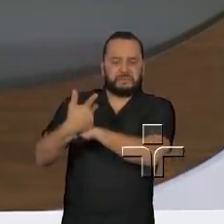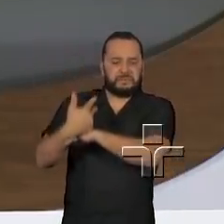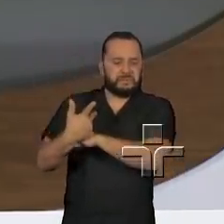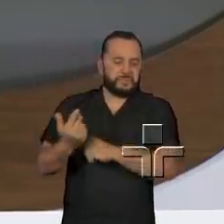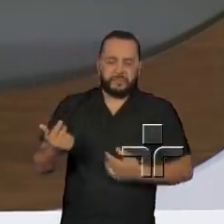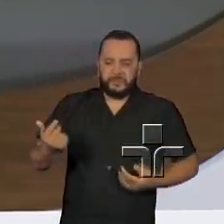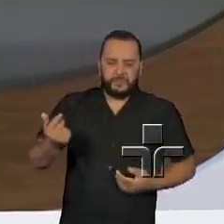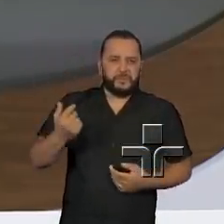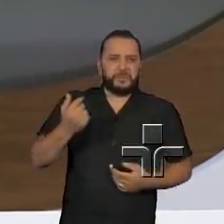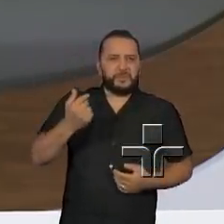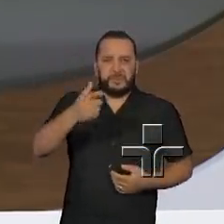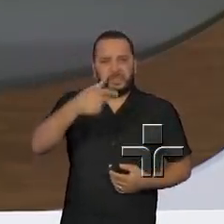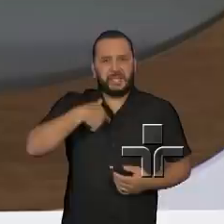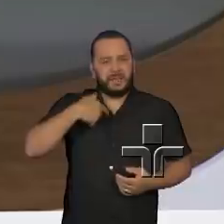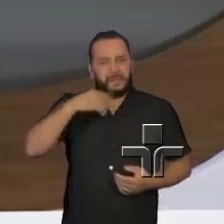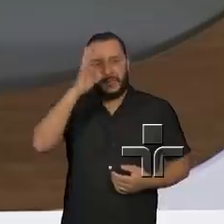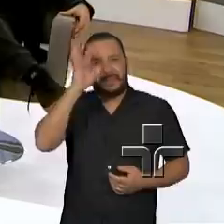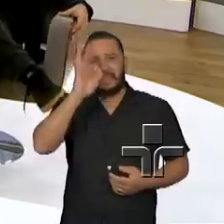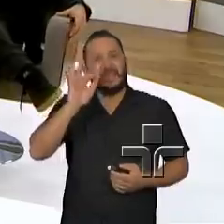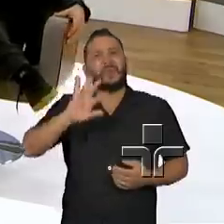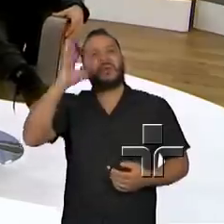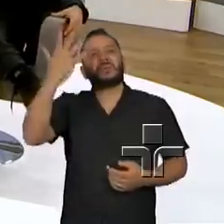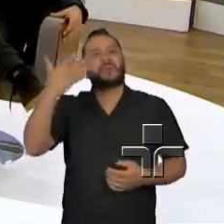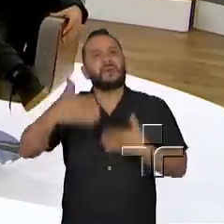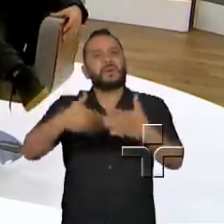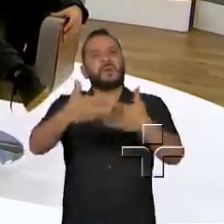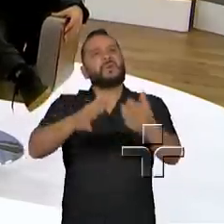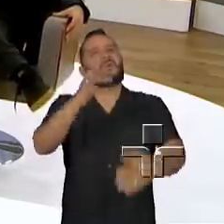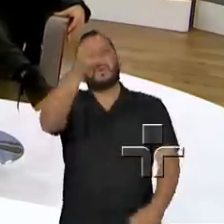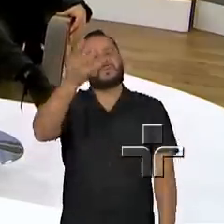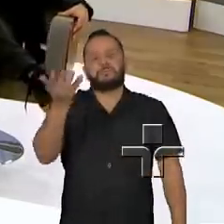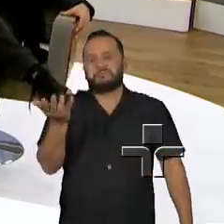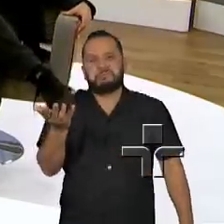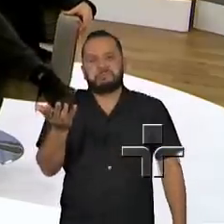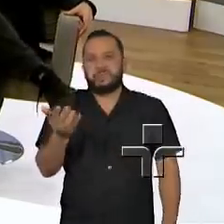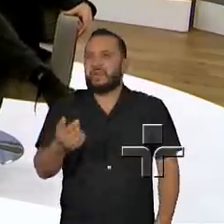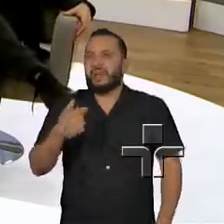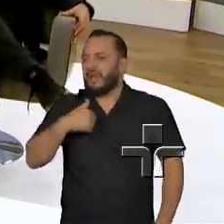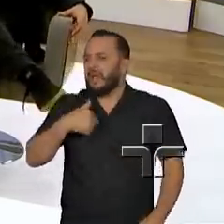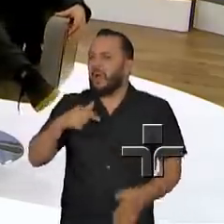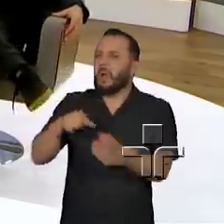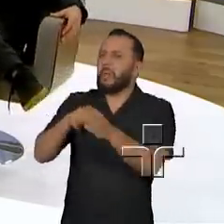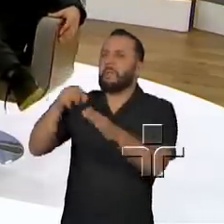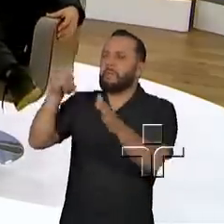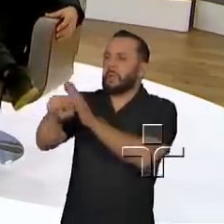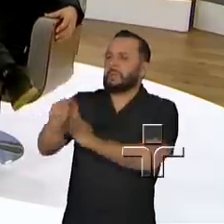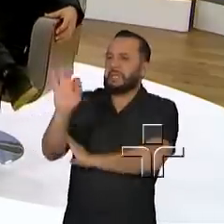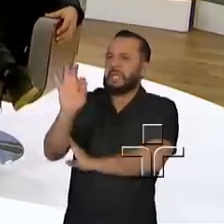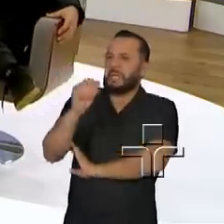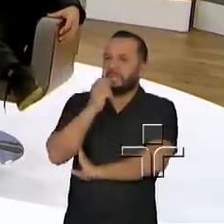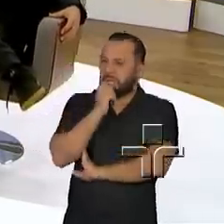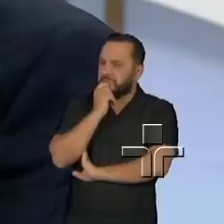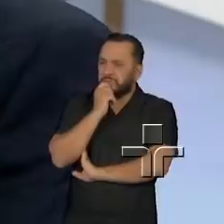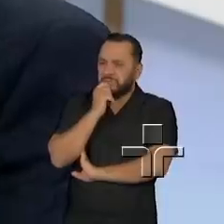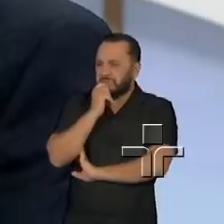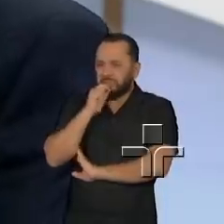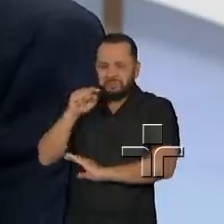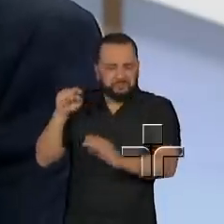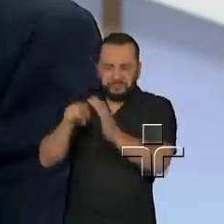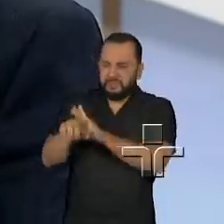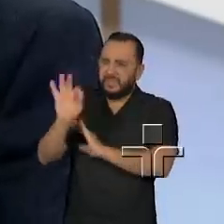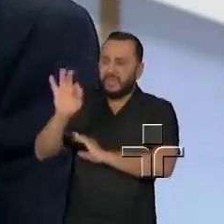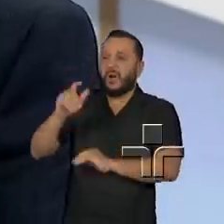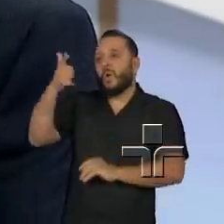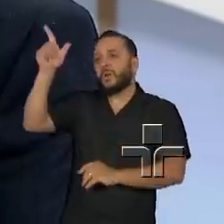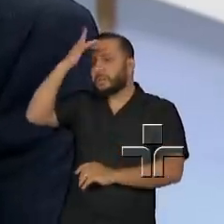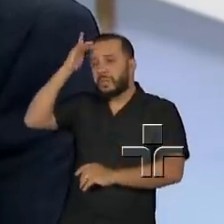exposição tinham ido fazer ali. O senhor continua sem... Eu não procurei saber. Sobre isso? Não procurei saber. Outras